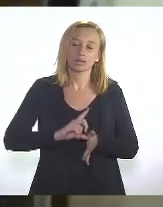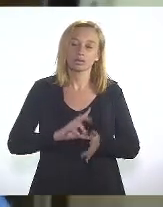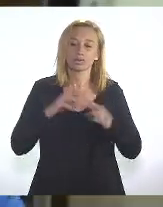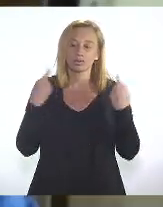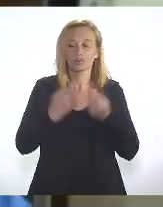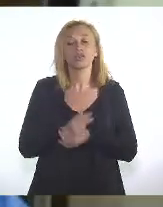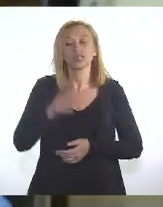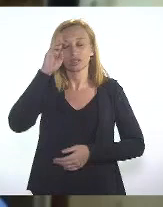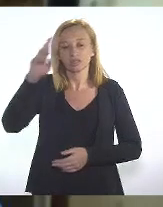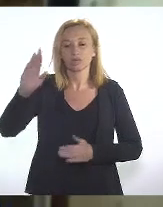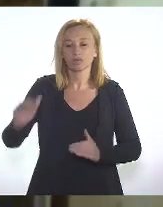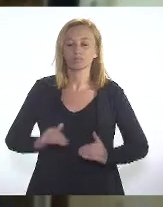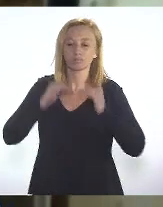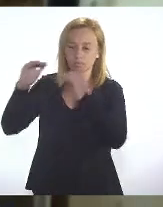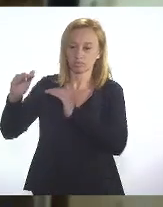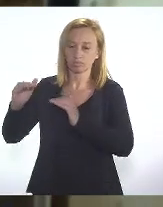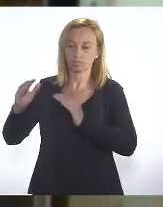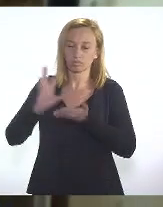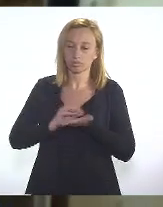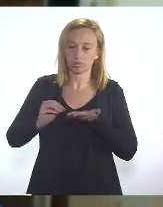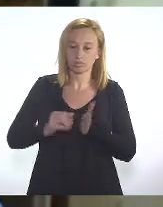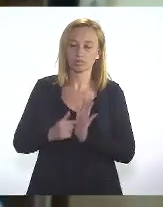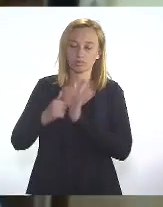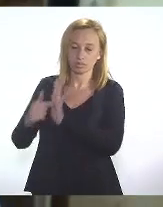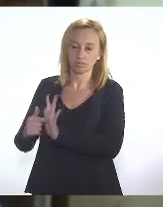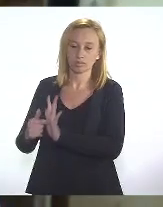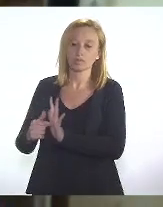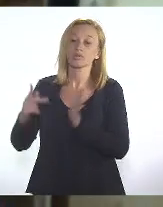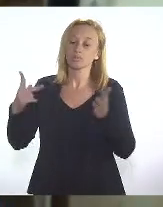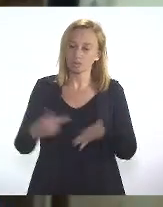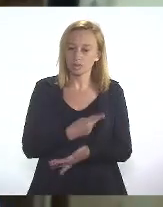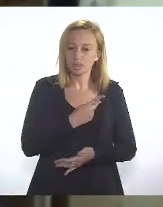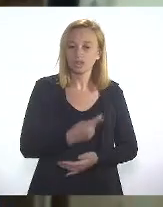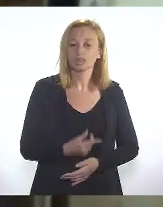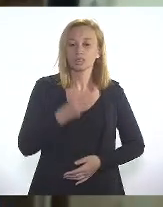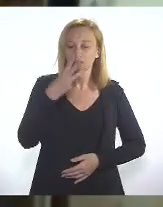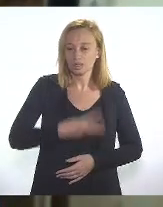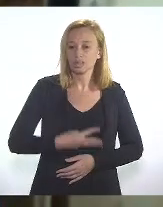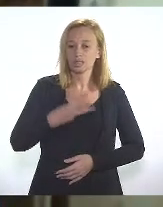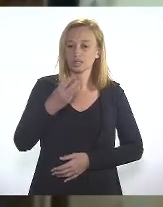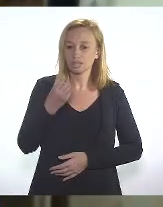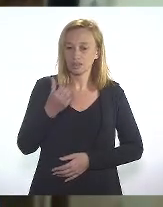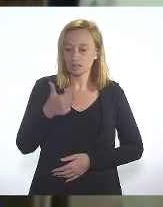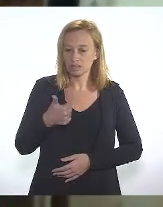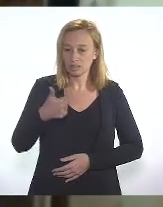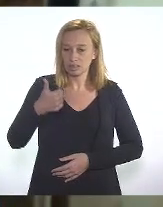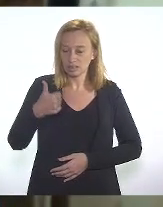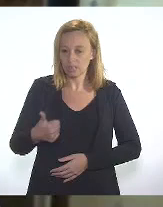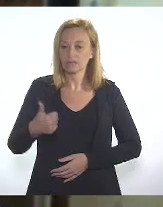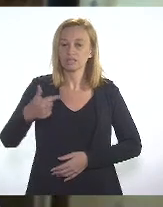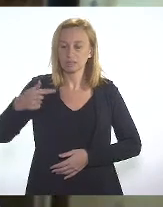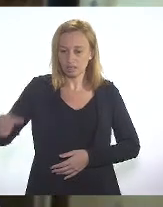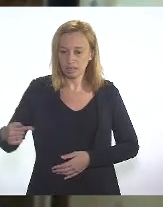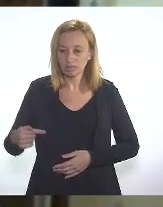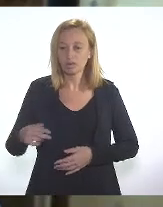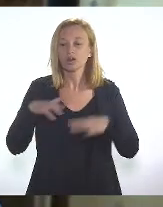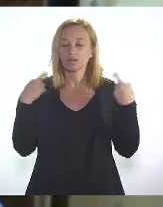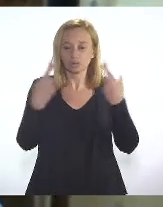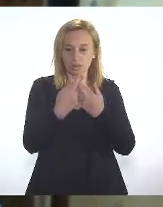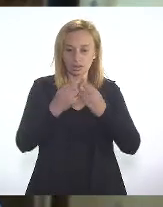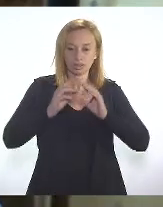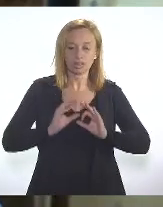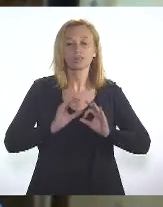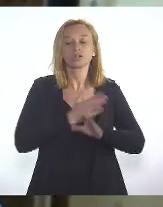presidente, a ata reflete com exatidão o ocorrido na 307ª sessão extraordinária,